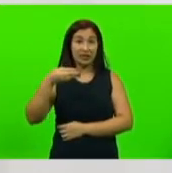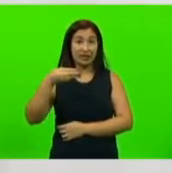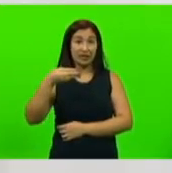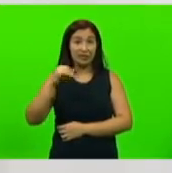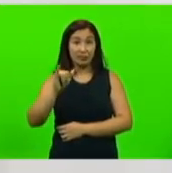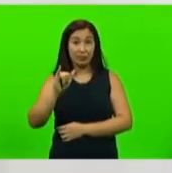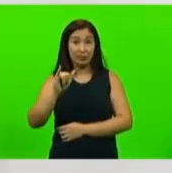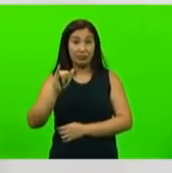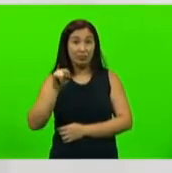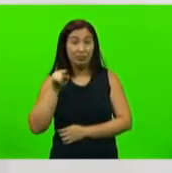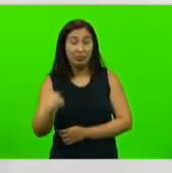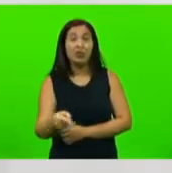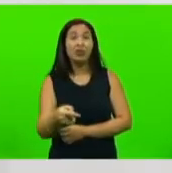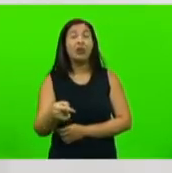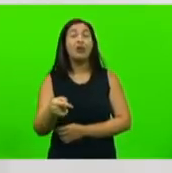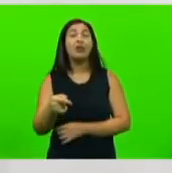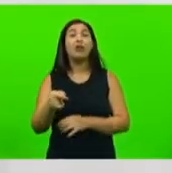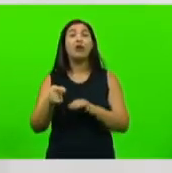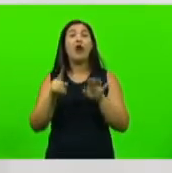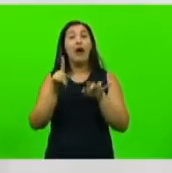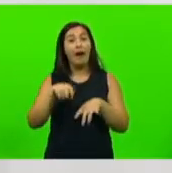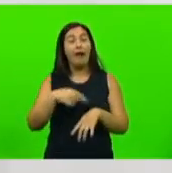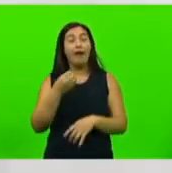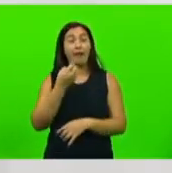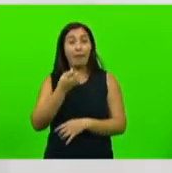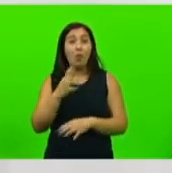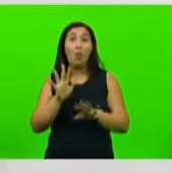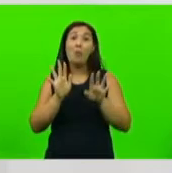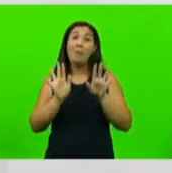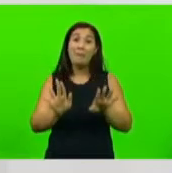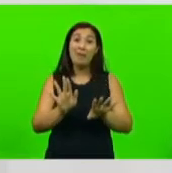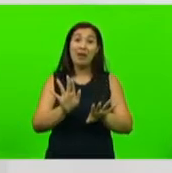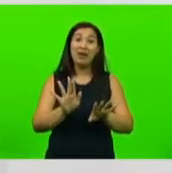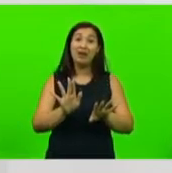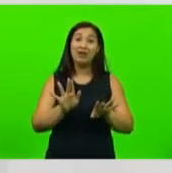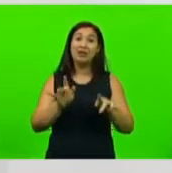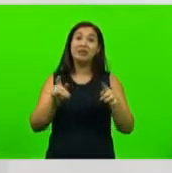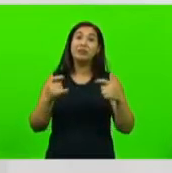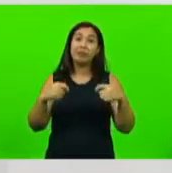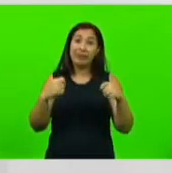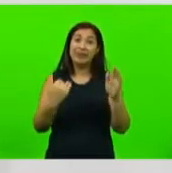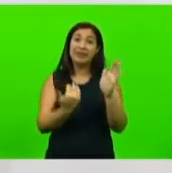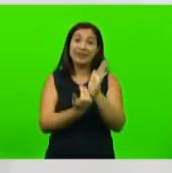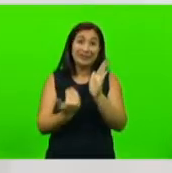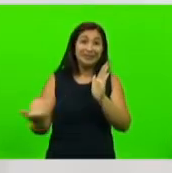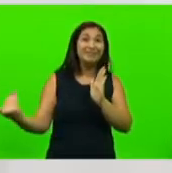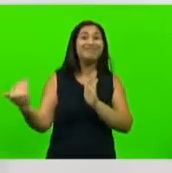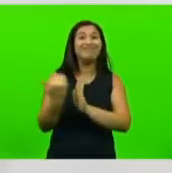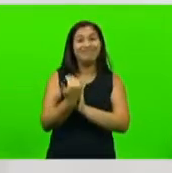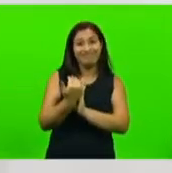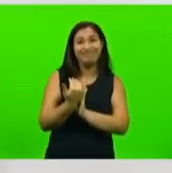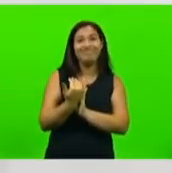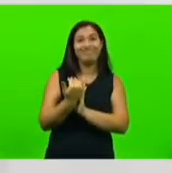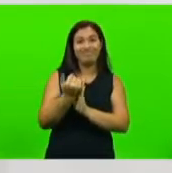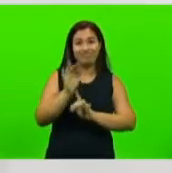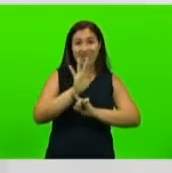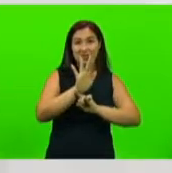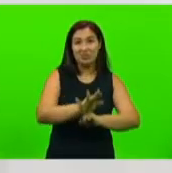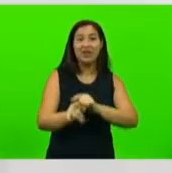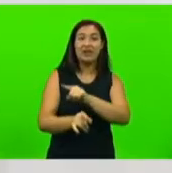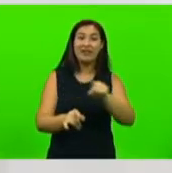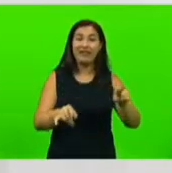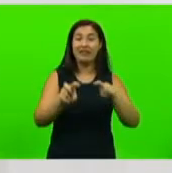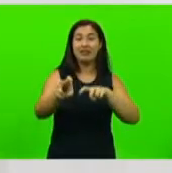governo anunciou lá em Concórdia, mas que não é suficiente para atender a demanda que tem de agricultores que